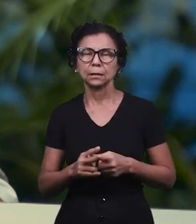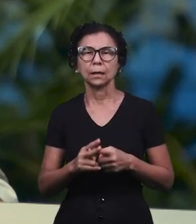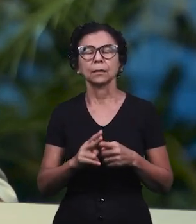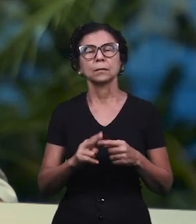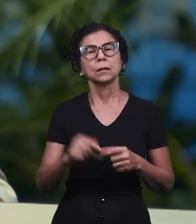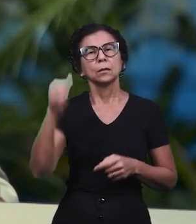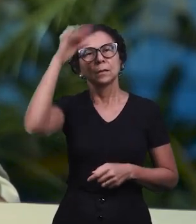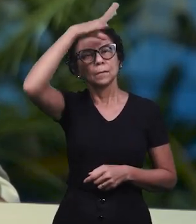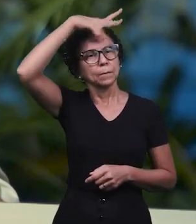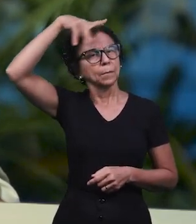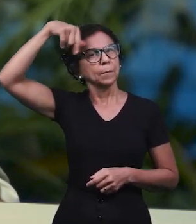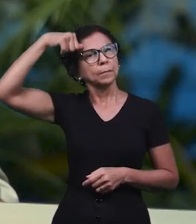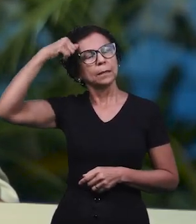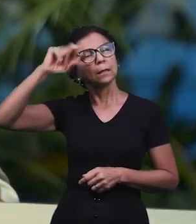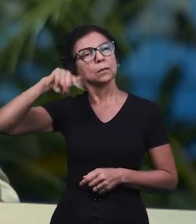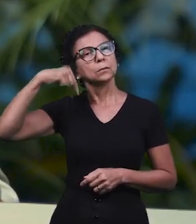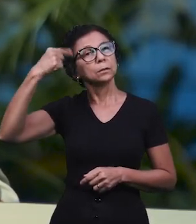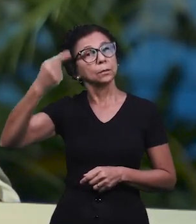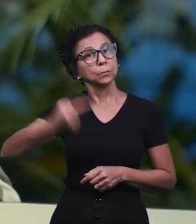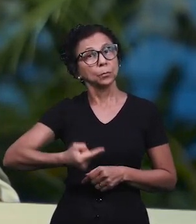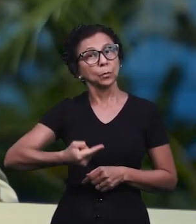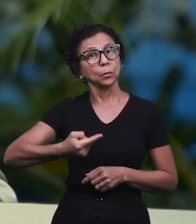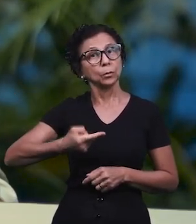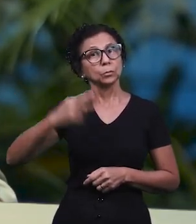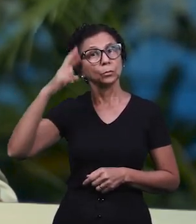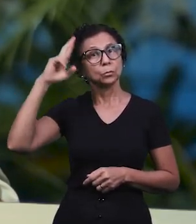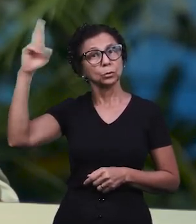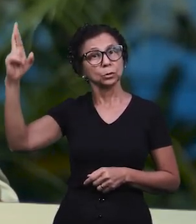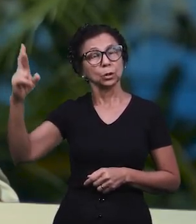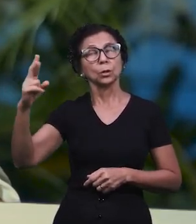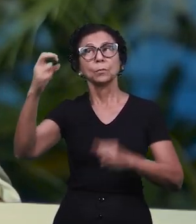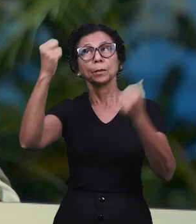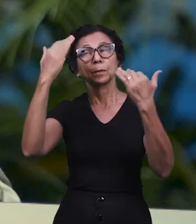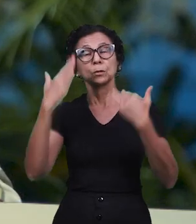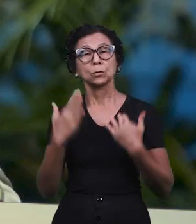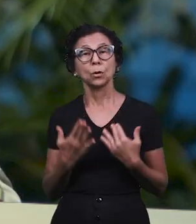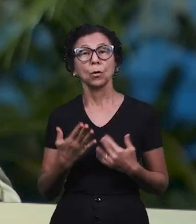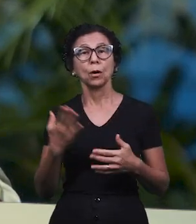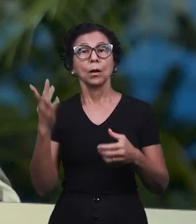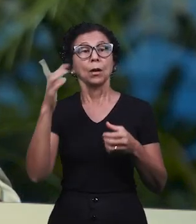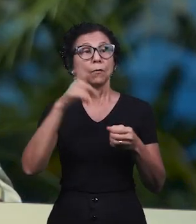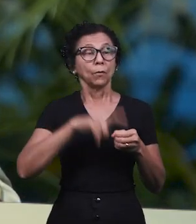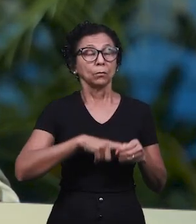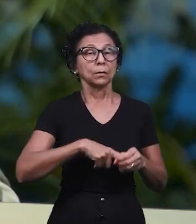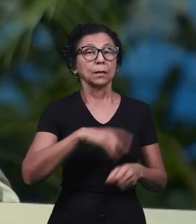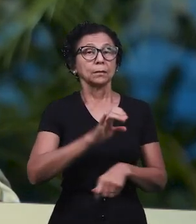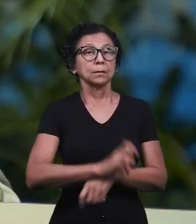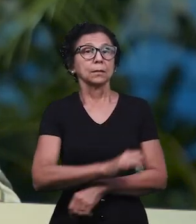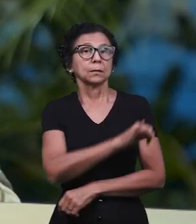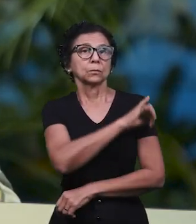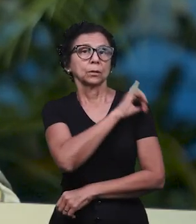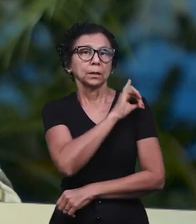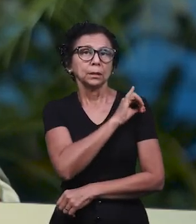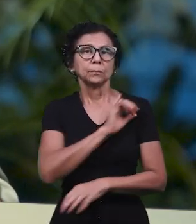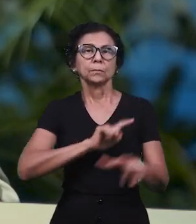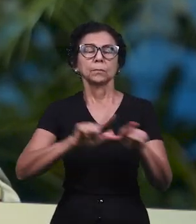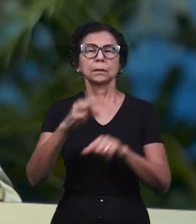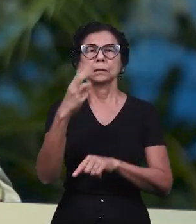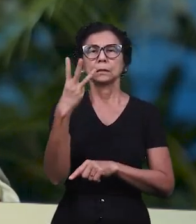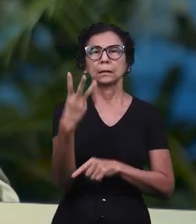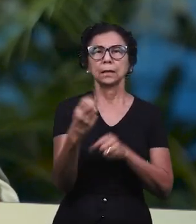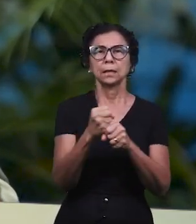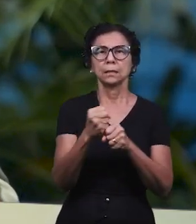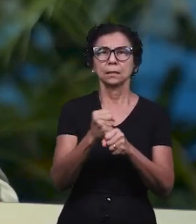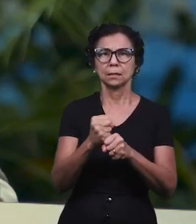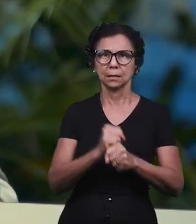na manutenção, o Senhor concedeu uma bênção de eu voltar para o Rio de Janeiro e trabalhar um período de cerca de 3 anos no